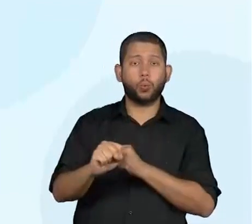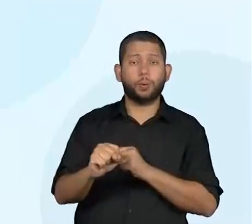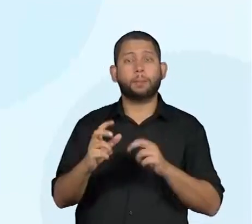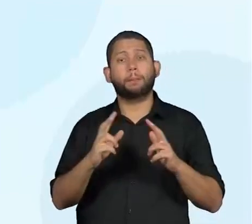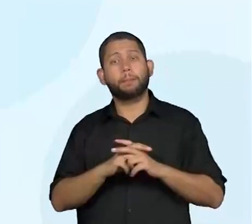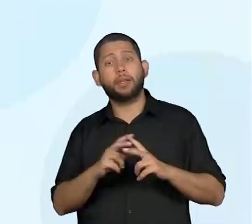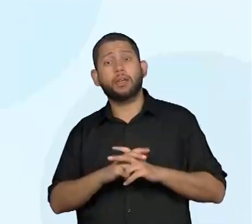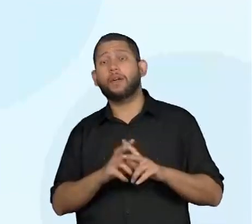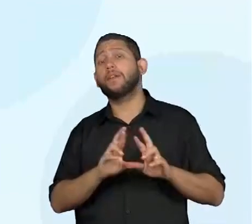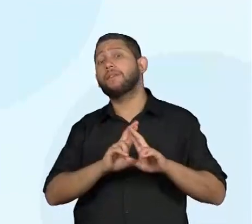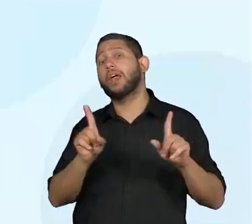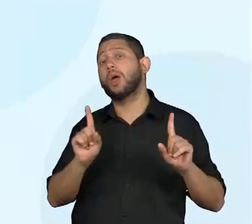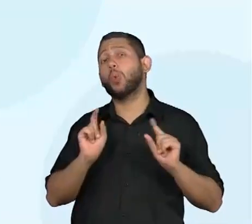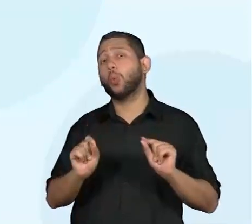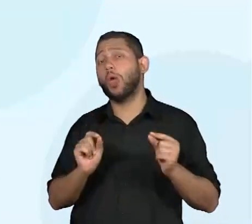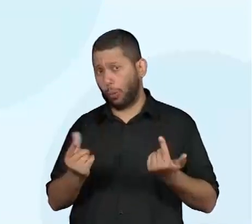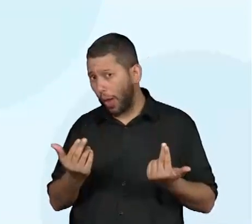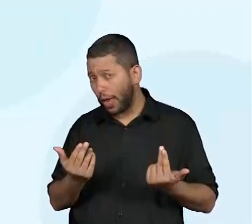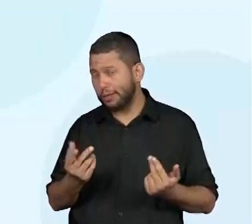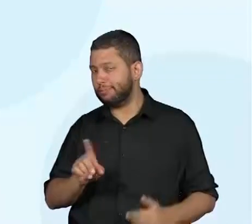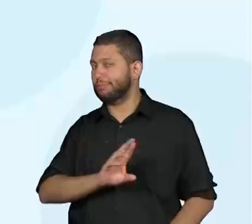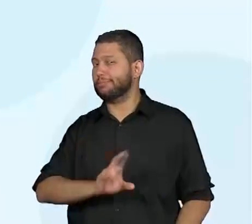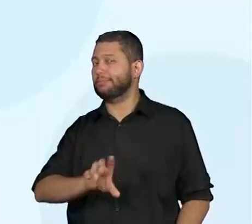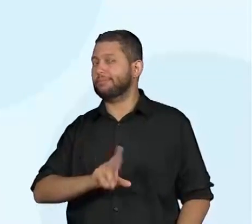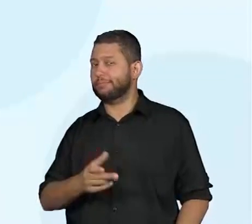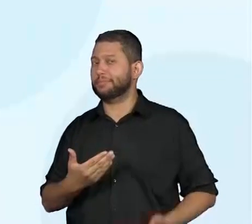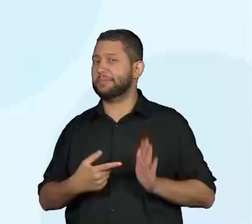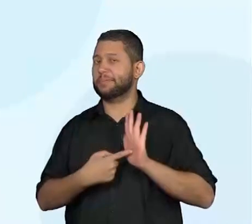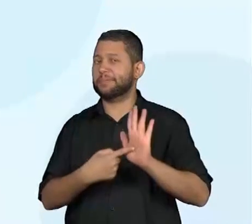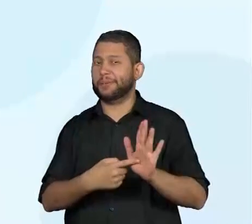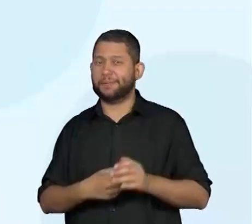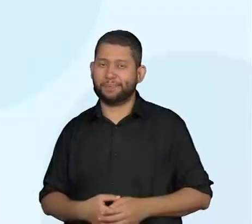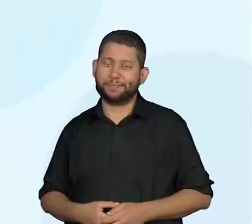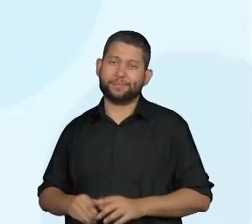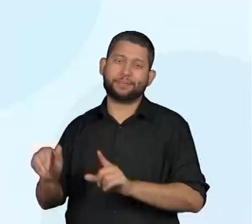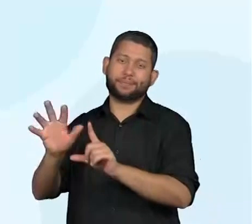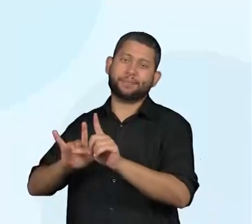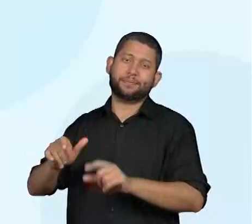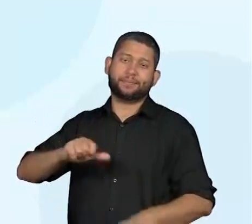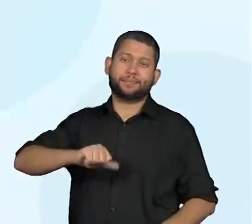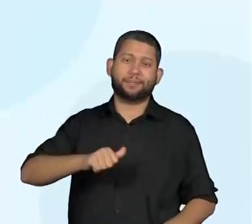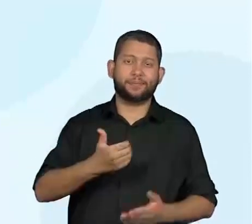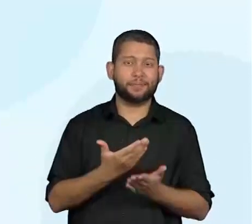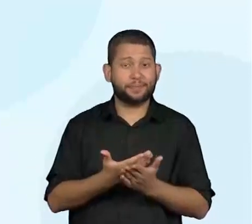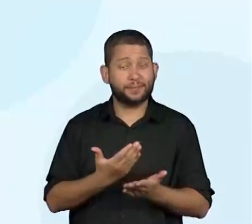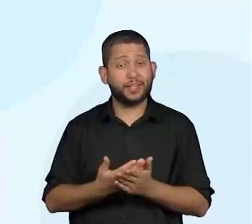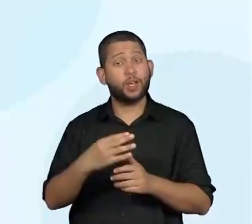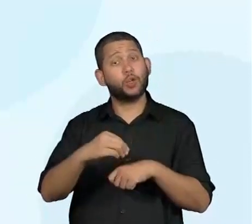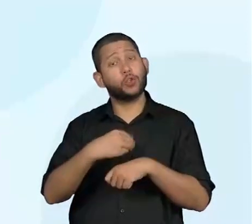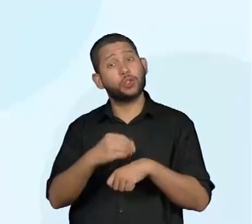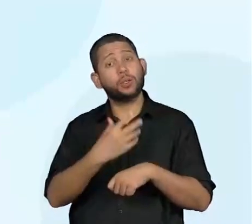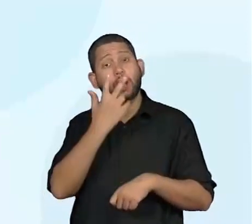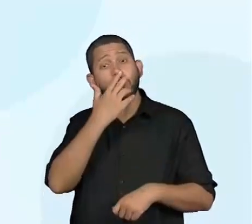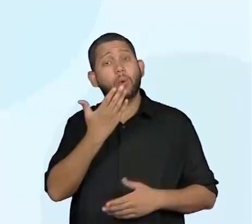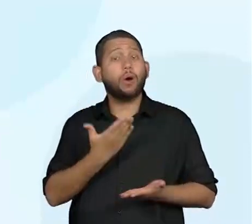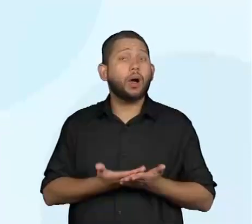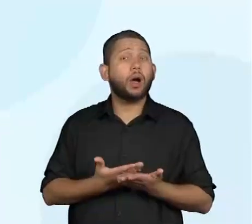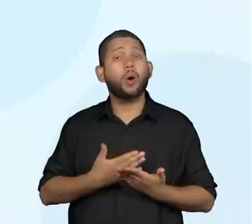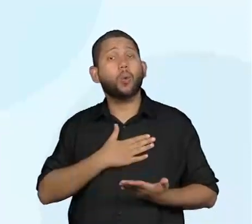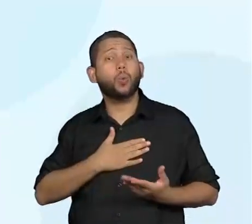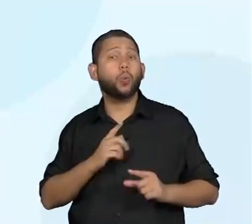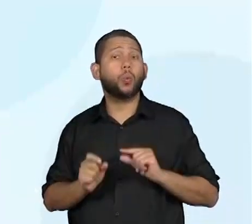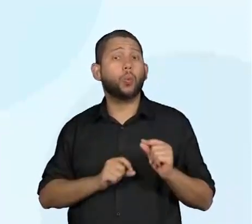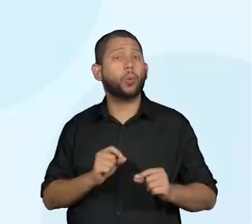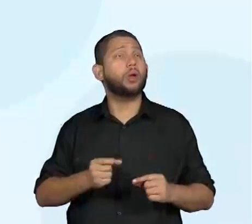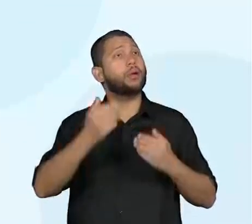e brigas. Aqui temos a avaliação para vocês responderem o que vocês acharam da aula de hoje.